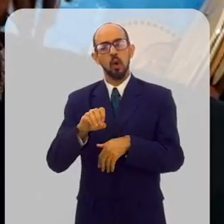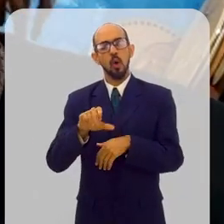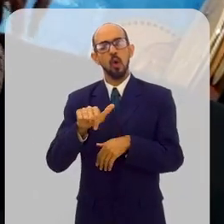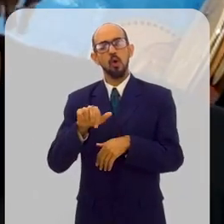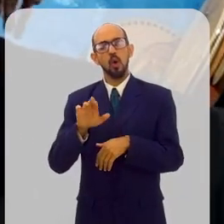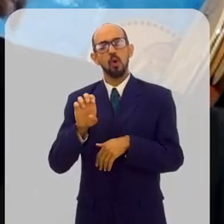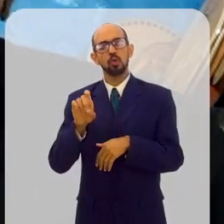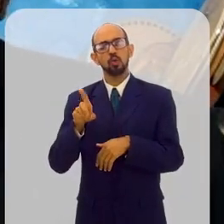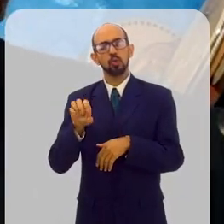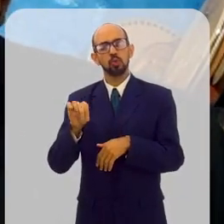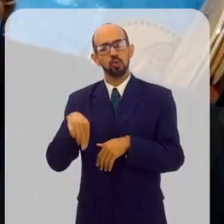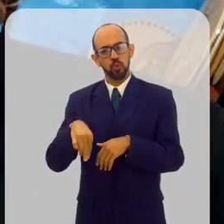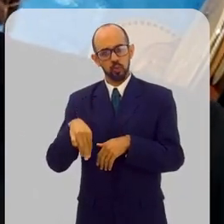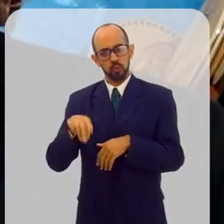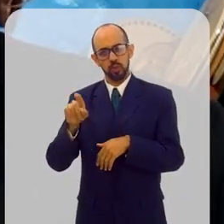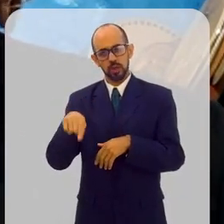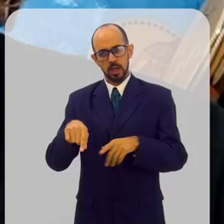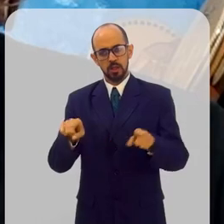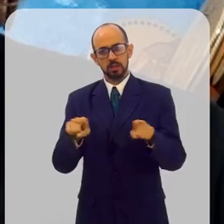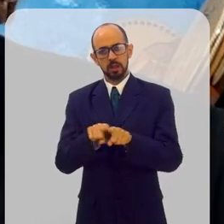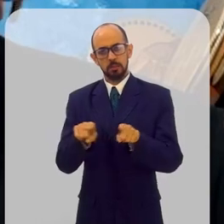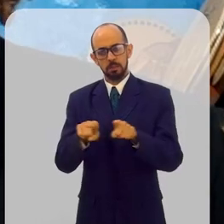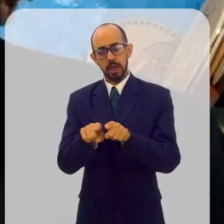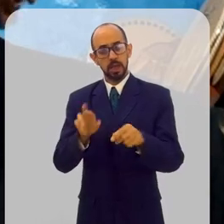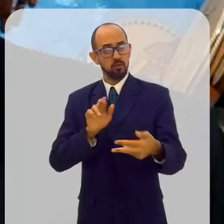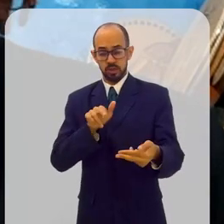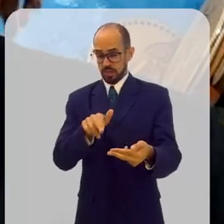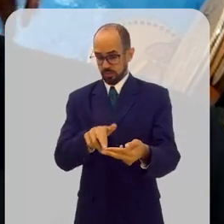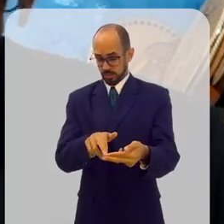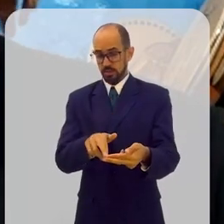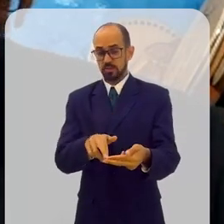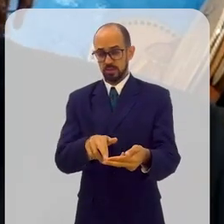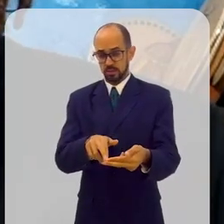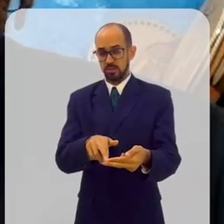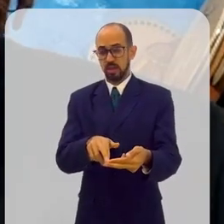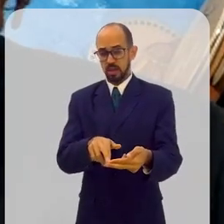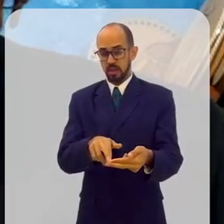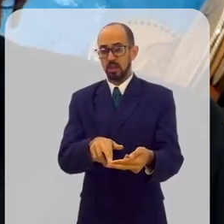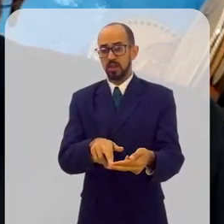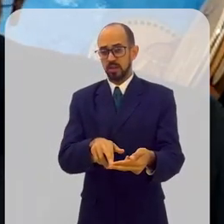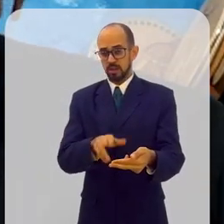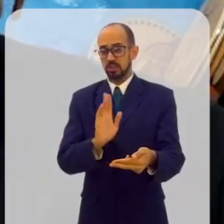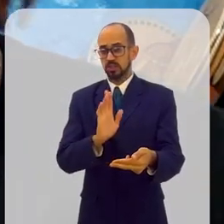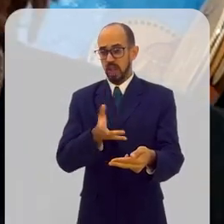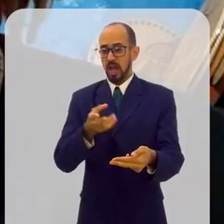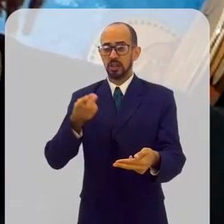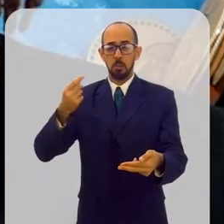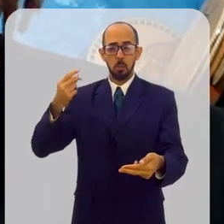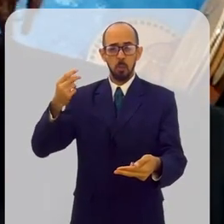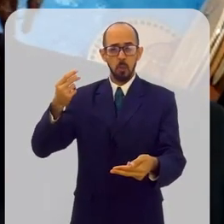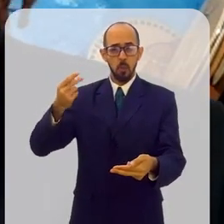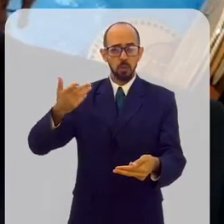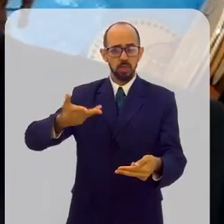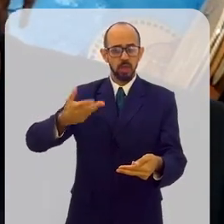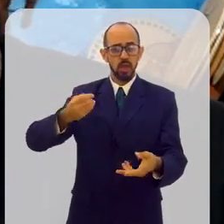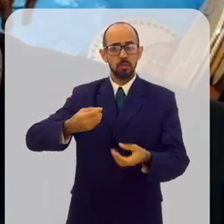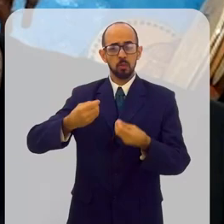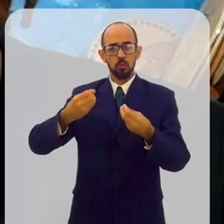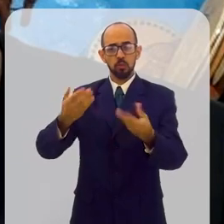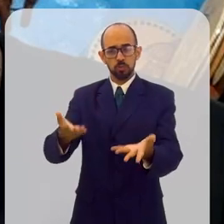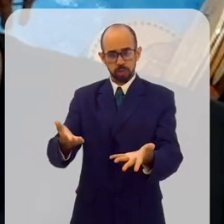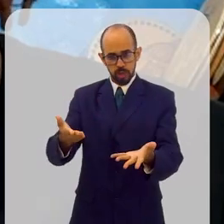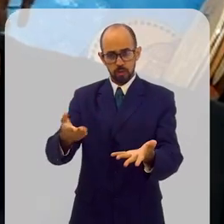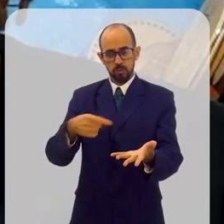Teatro Olodum, né, que são as nossas referências, né? Estão ali, estão